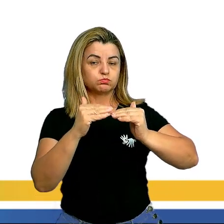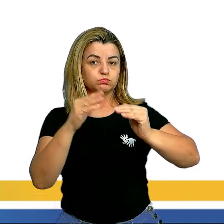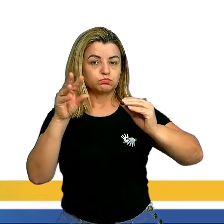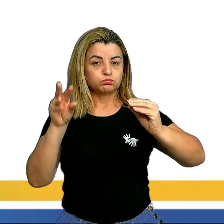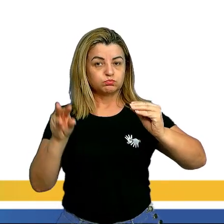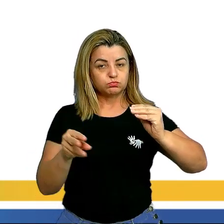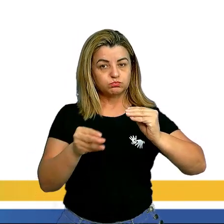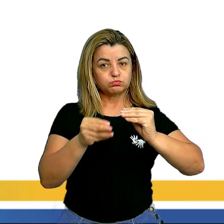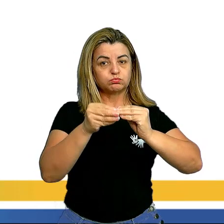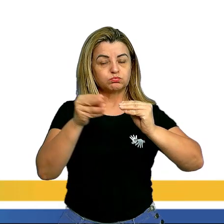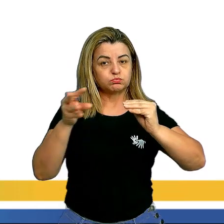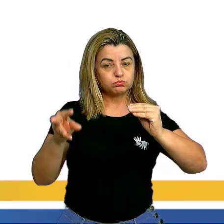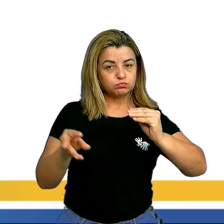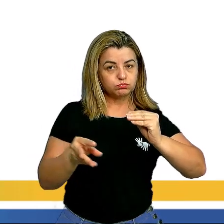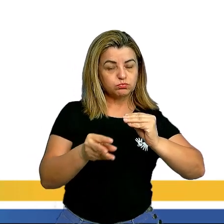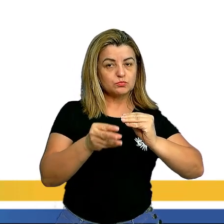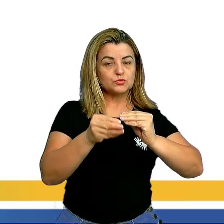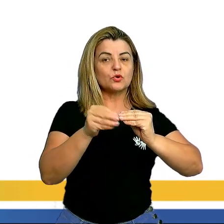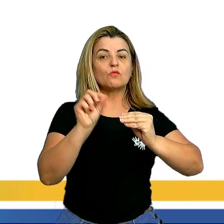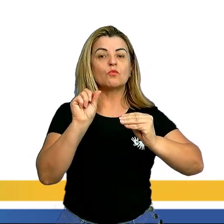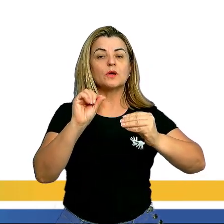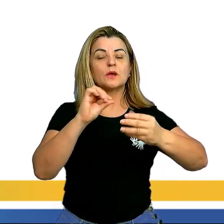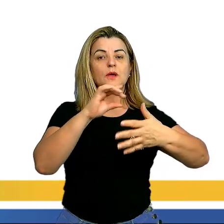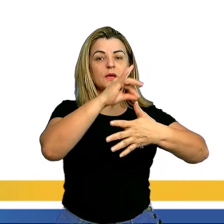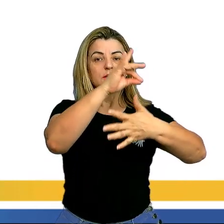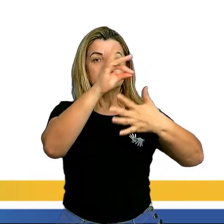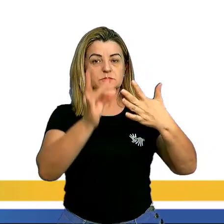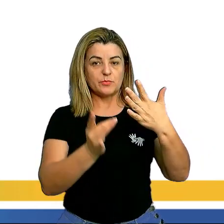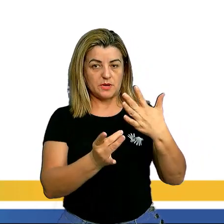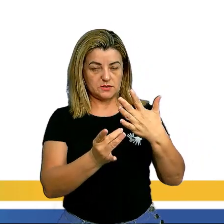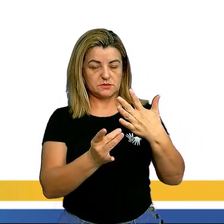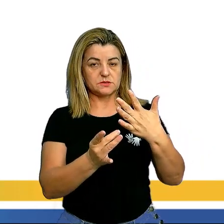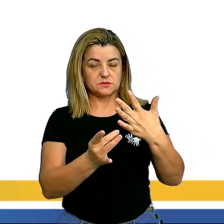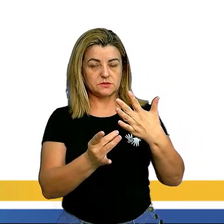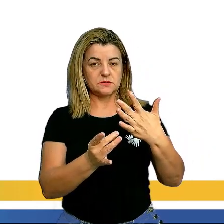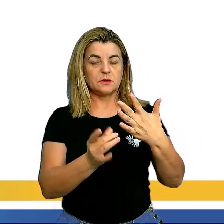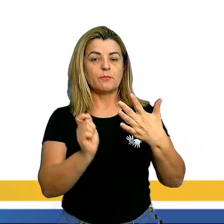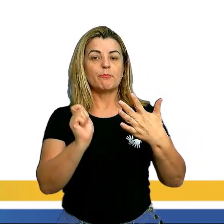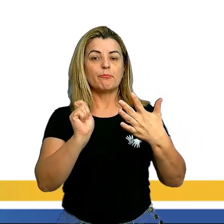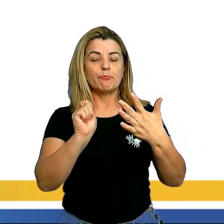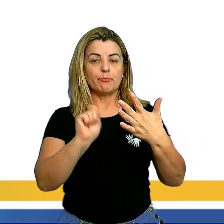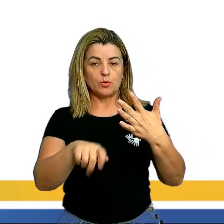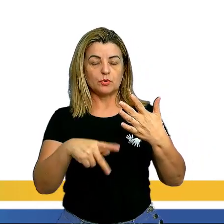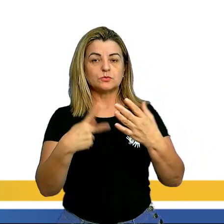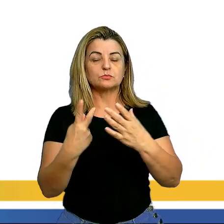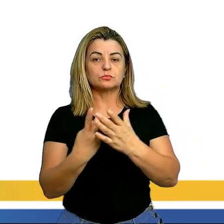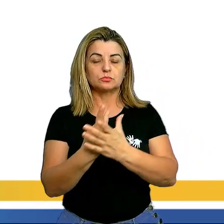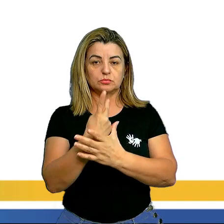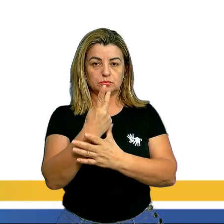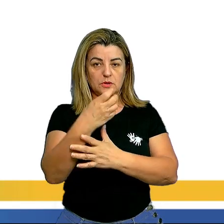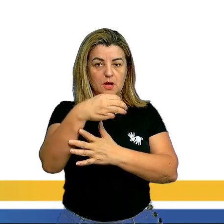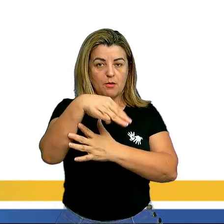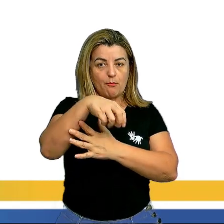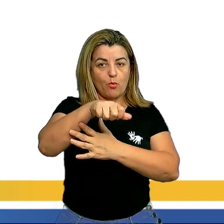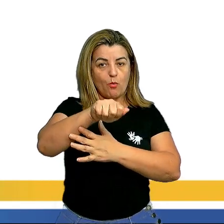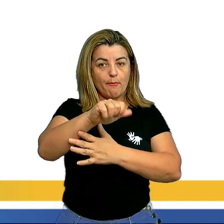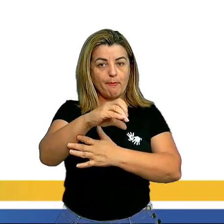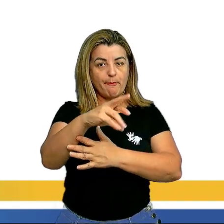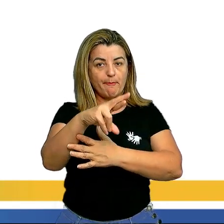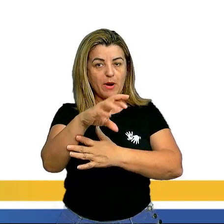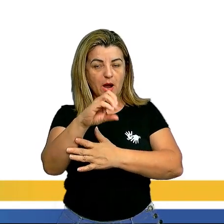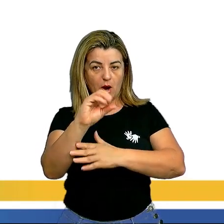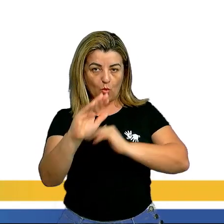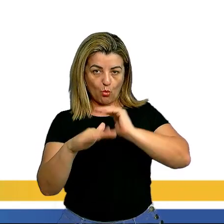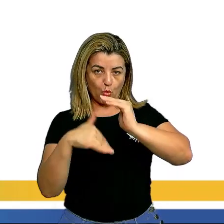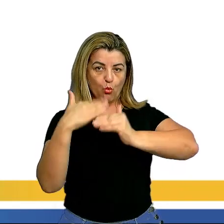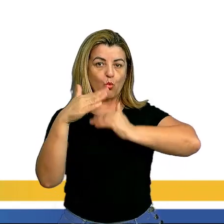de novas espécies, tá certo? Então, ele pode acontecer por macroevolução,